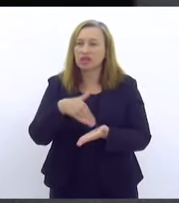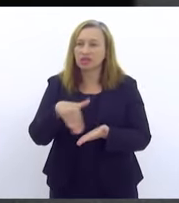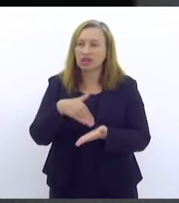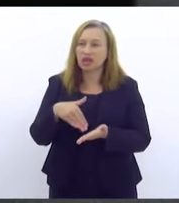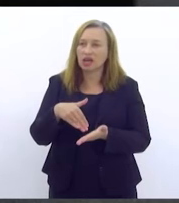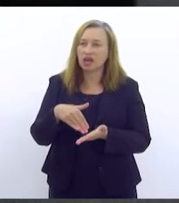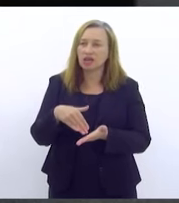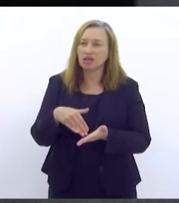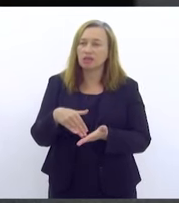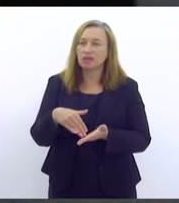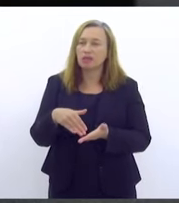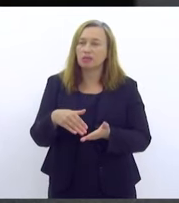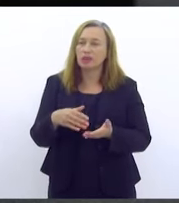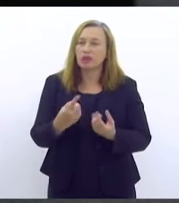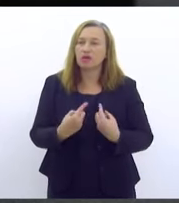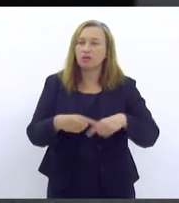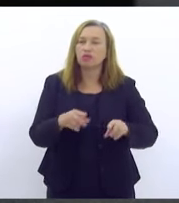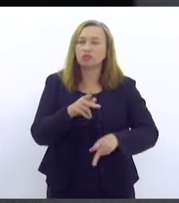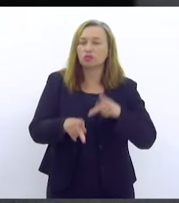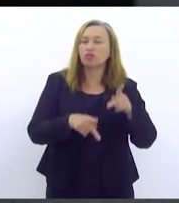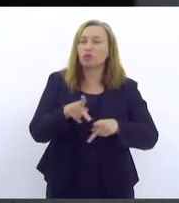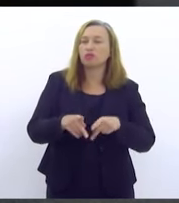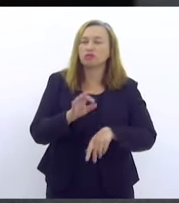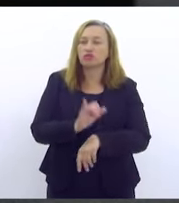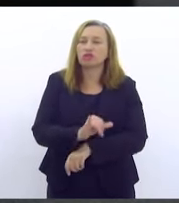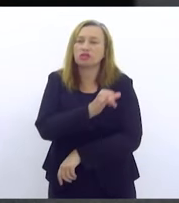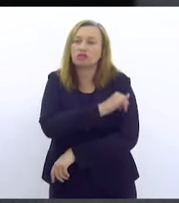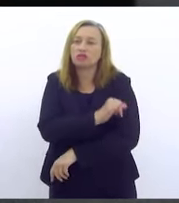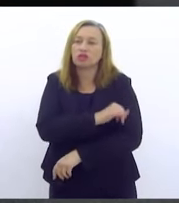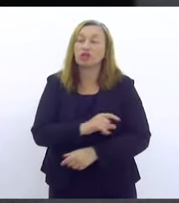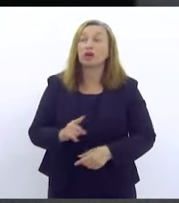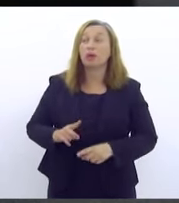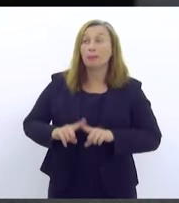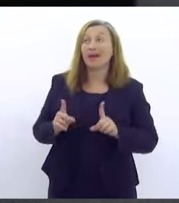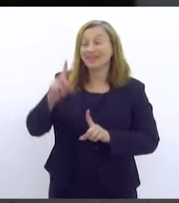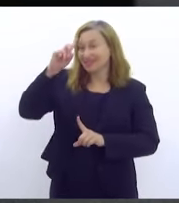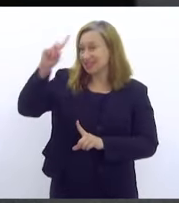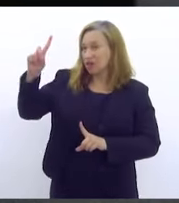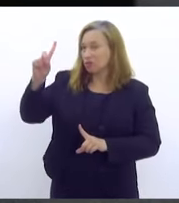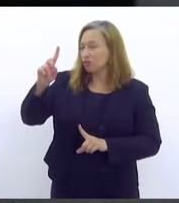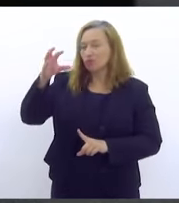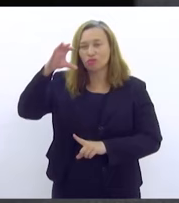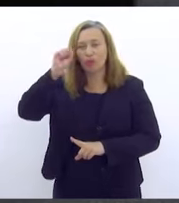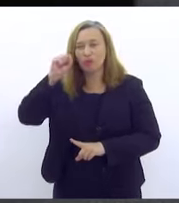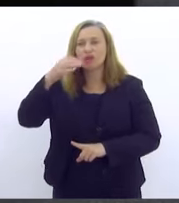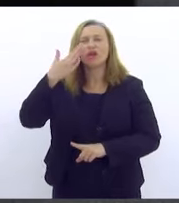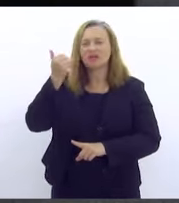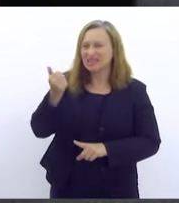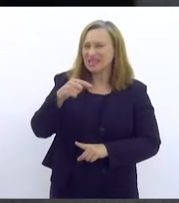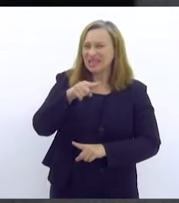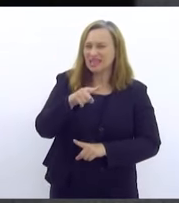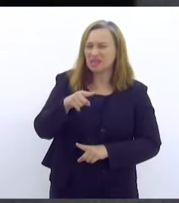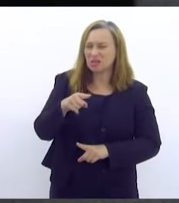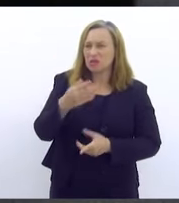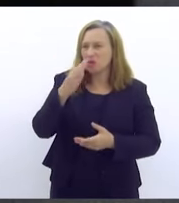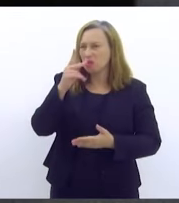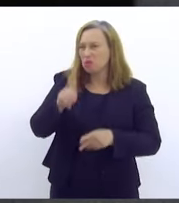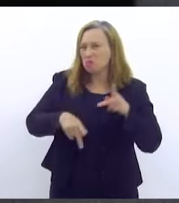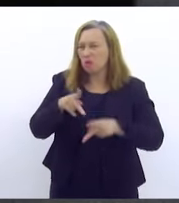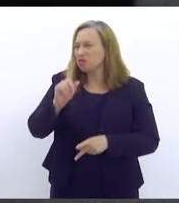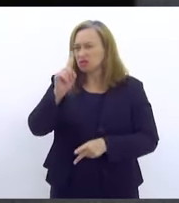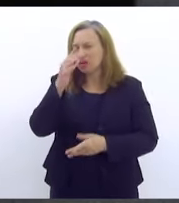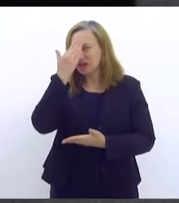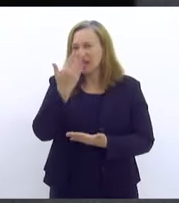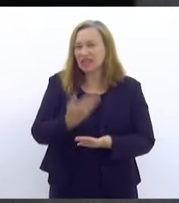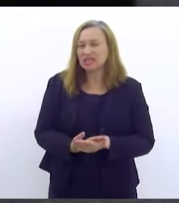aterrorizar os trabalhadores do Estado do Rio de Janeiro. Mas, Rodrigo, aquele lá de cima, Deus não dorme. Eu sei que esse povo não tem Deus no coração, até porque